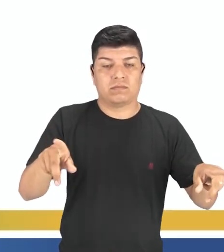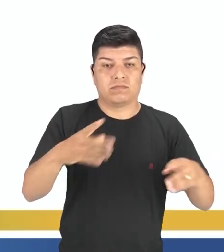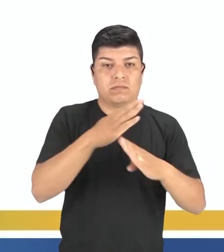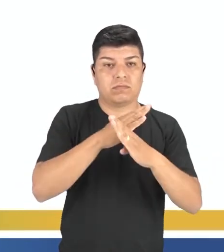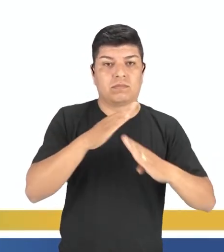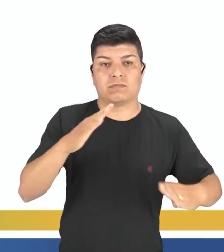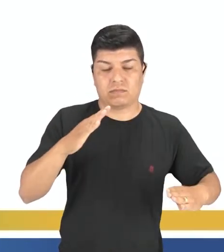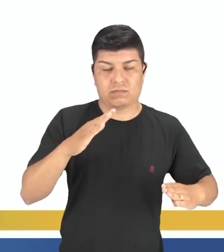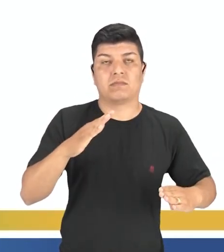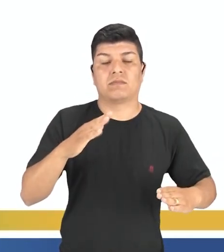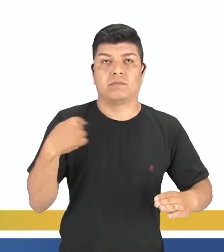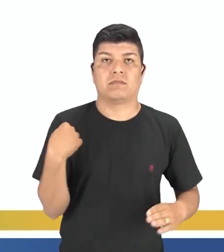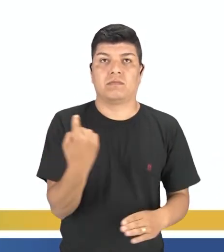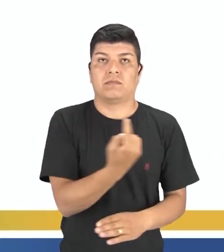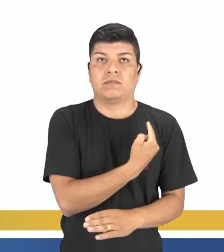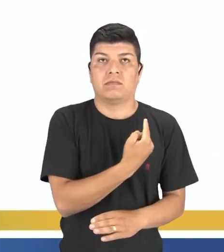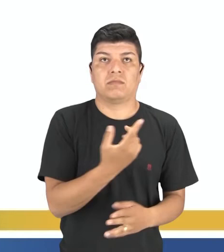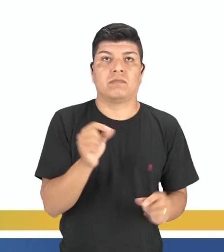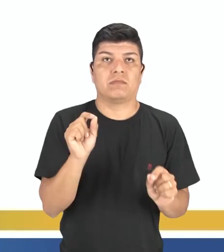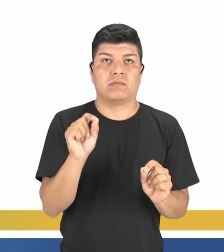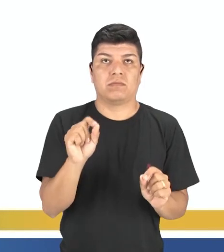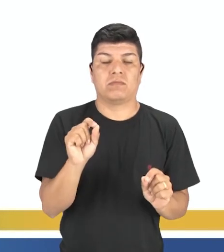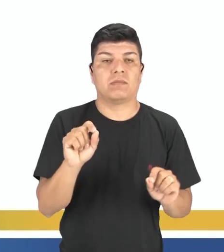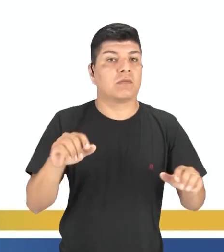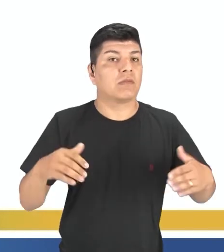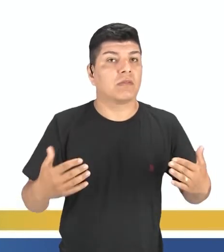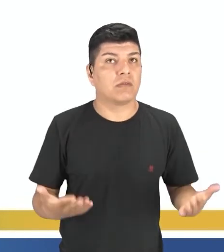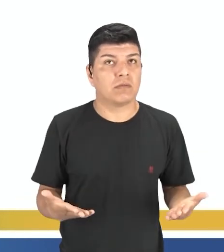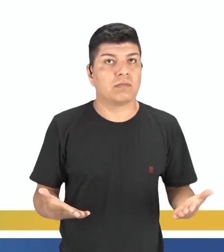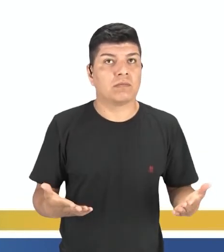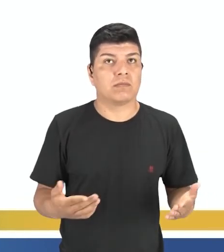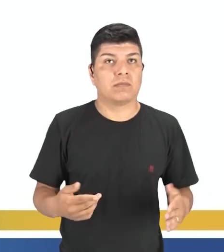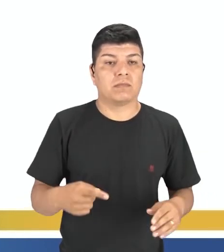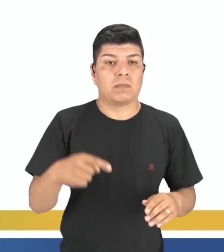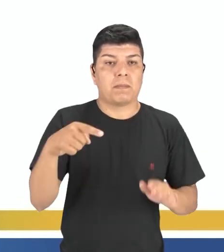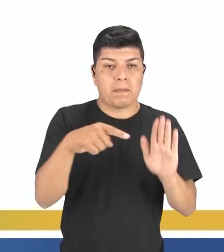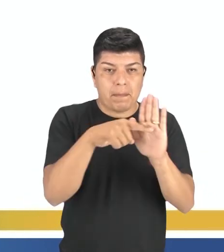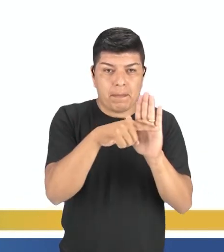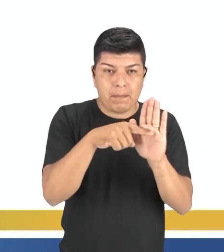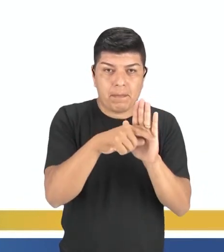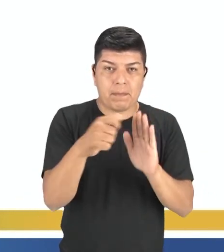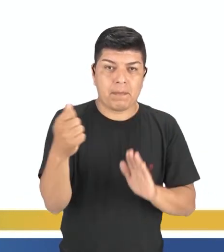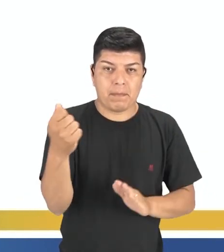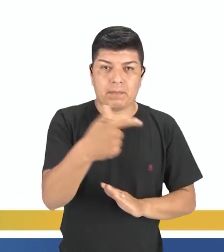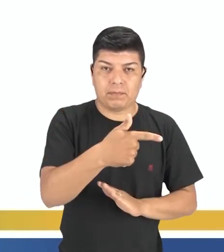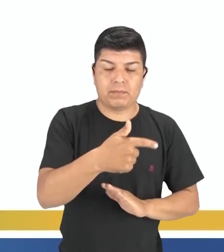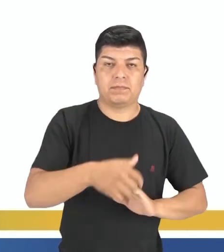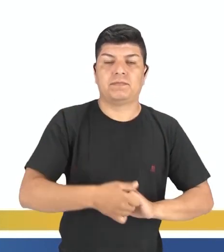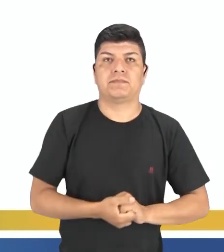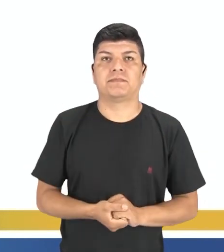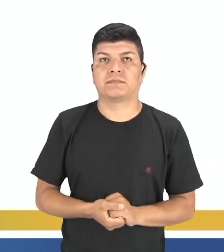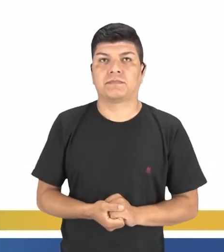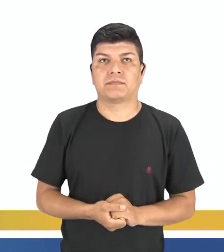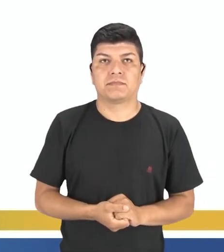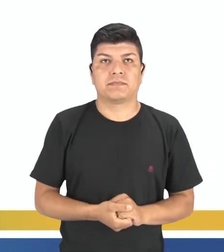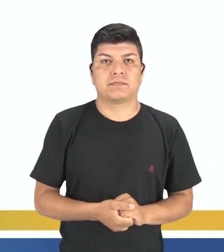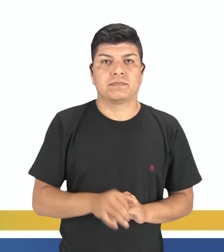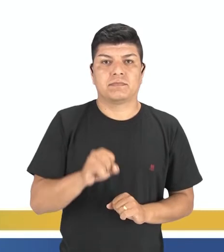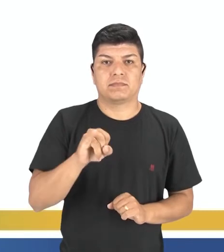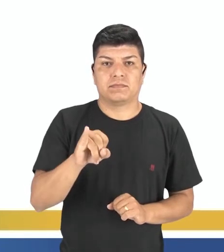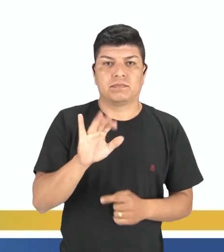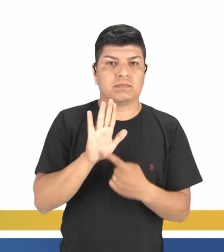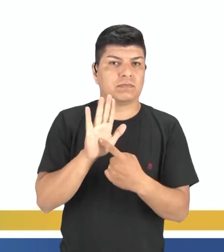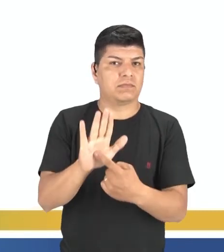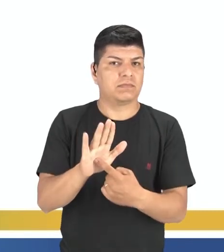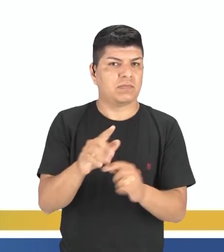inequação. O nosso sinal da desigualdade é um sinal de menor, ok? Então, se esse símbolo